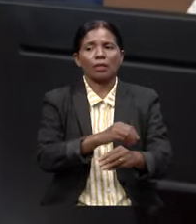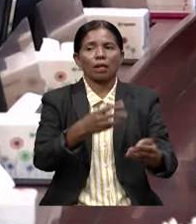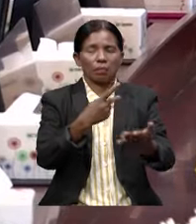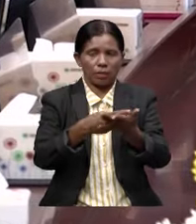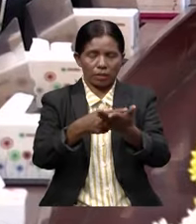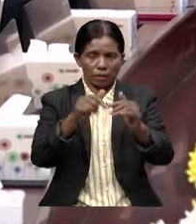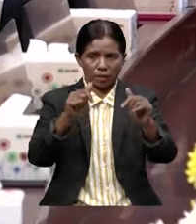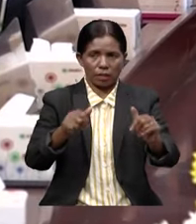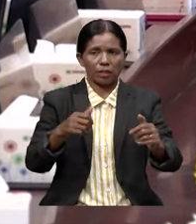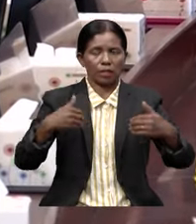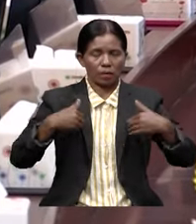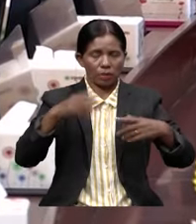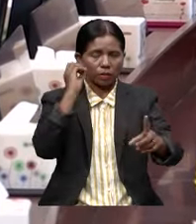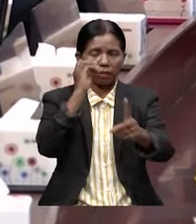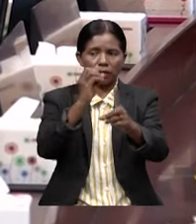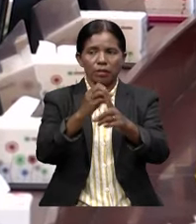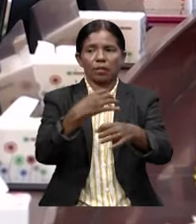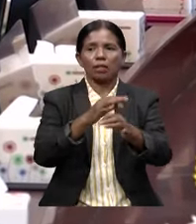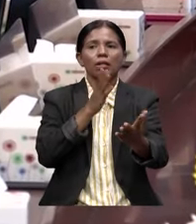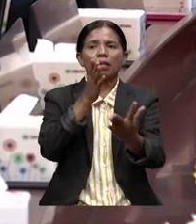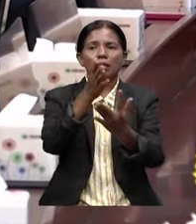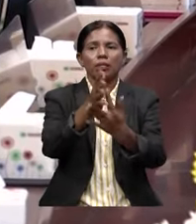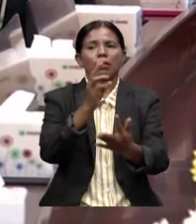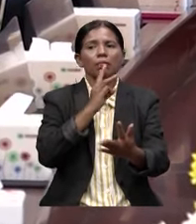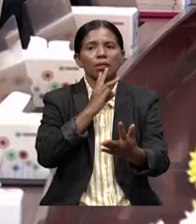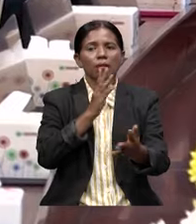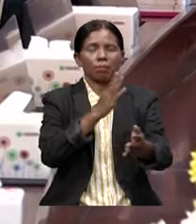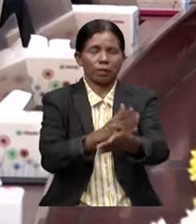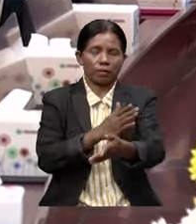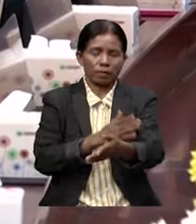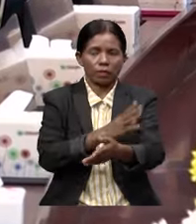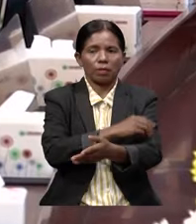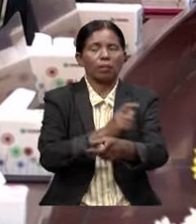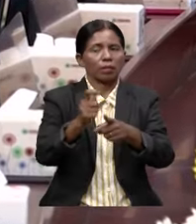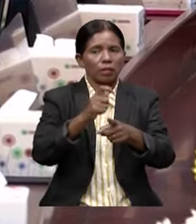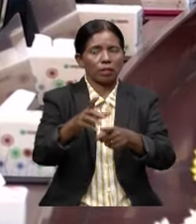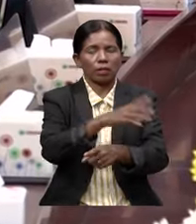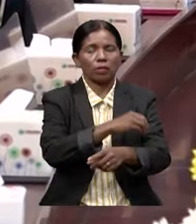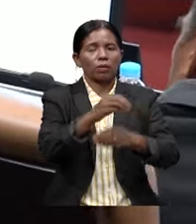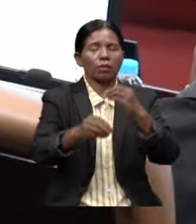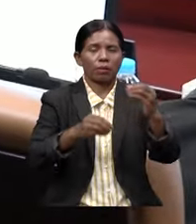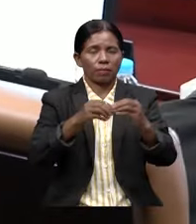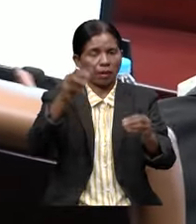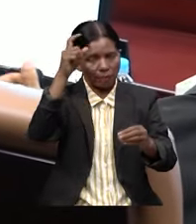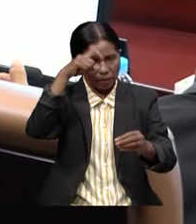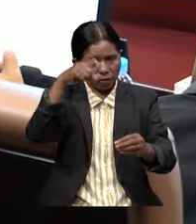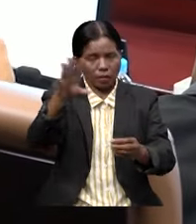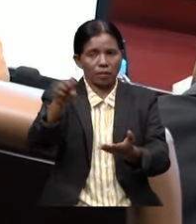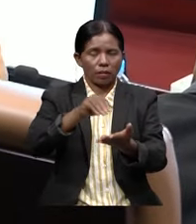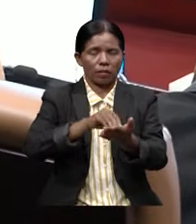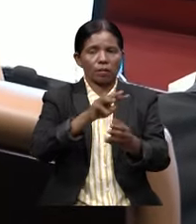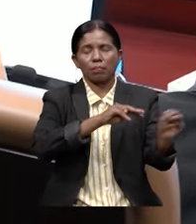projeto de ne e a nosso objetivo, liu a tua dia acesso babê, promove a doação prática agrícola matenec, ne be adapta a